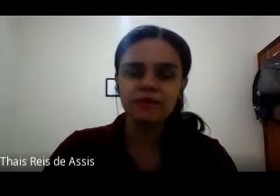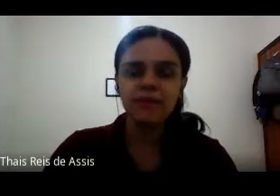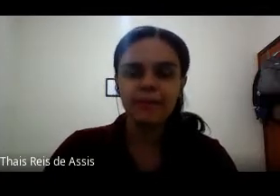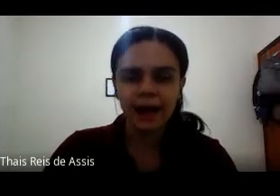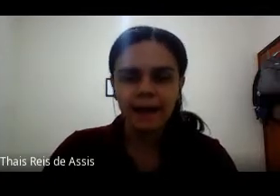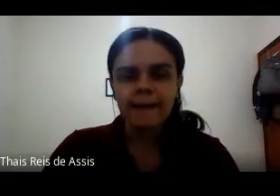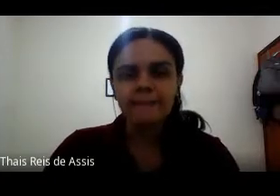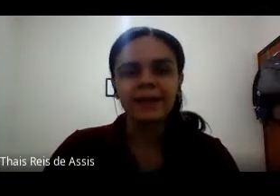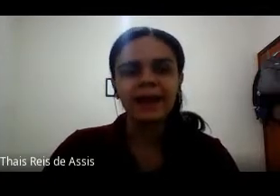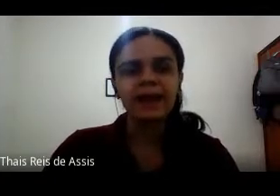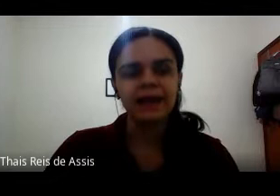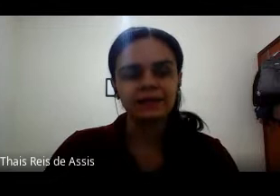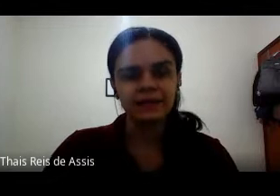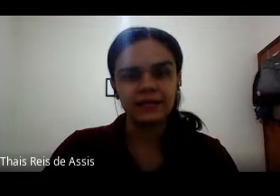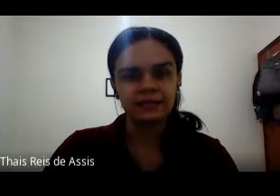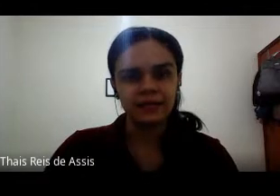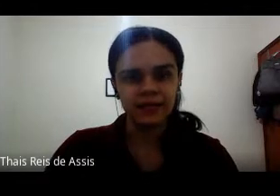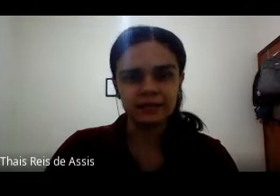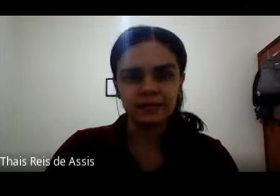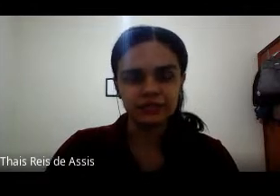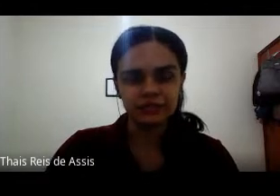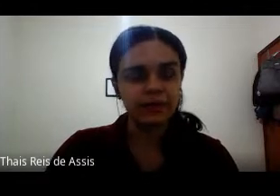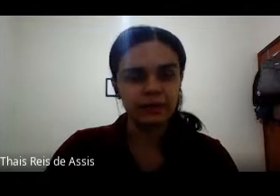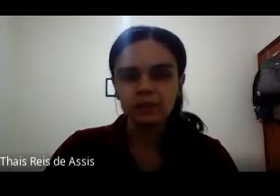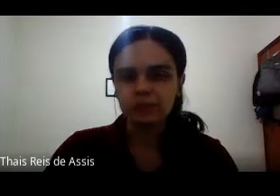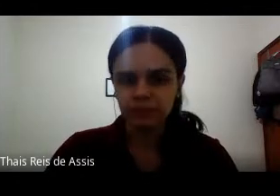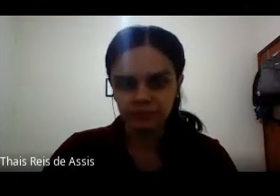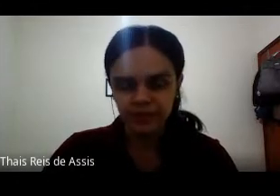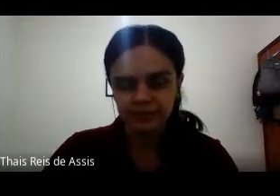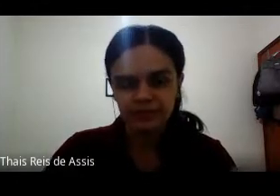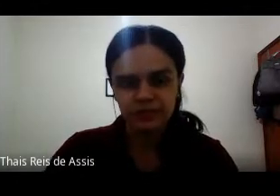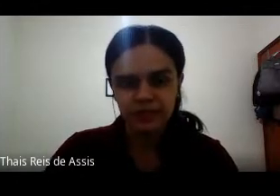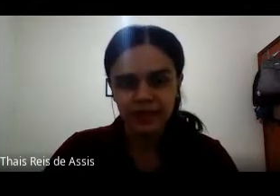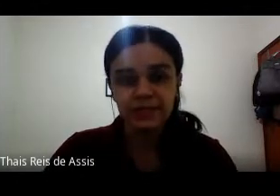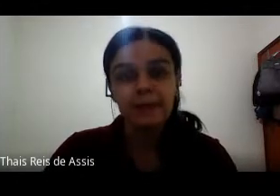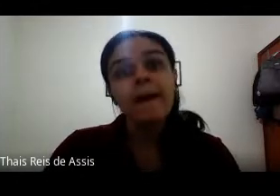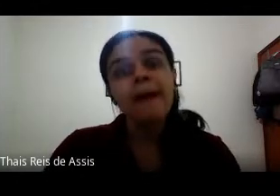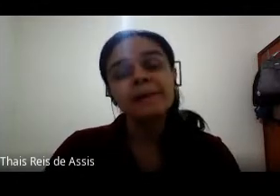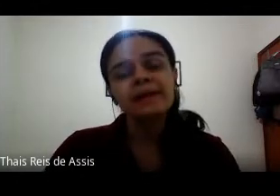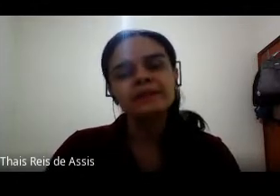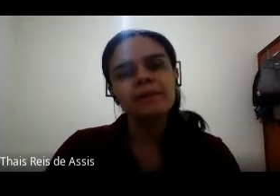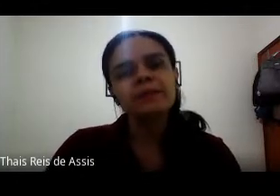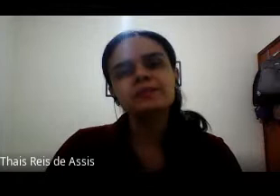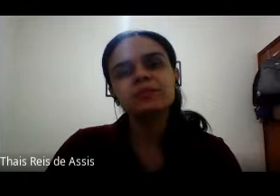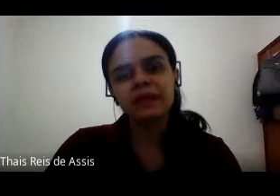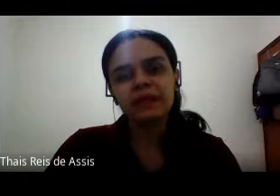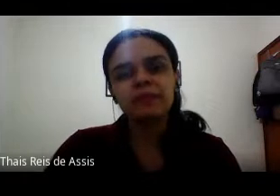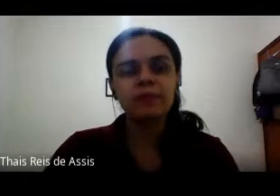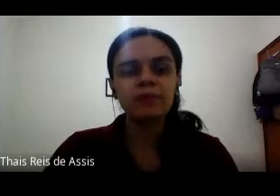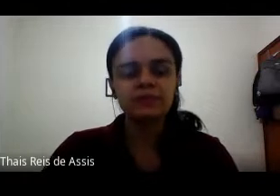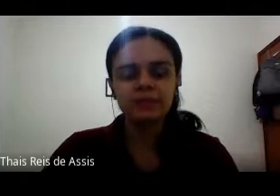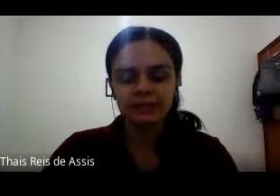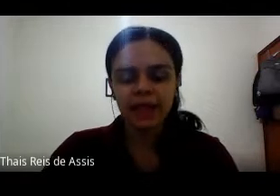se formar para atender as demandas de emprego, as demandas de massa, mas, ao mesmo